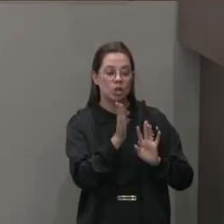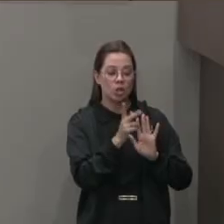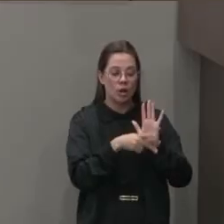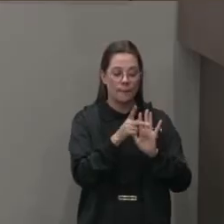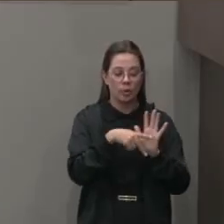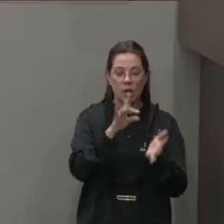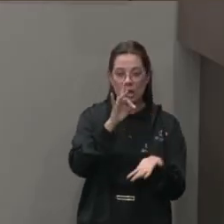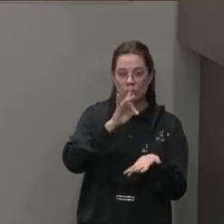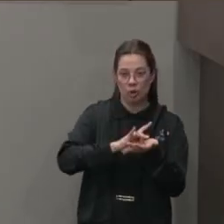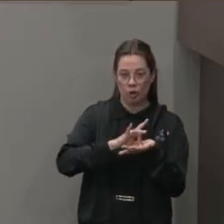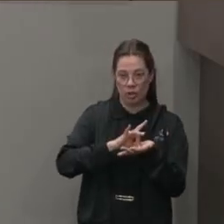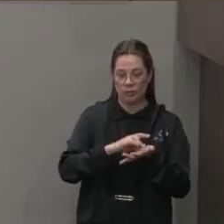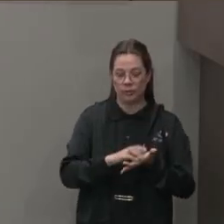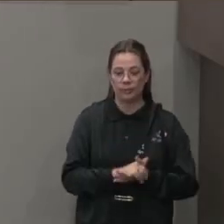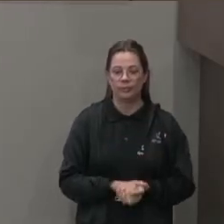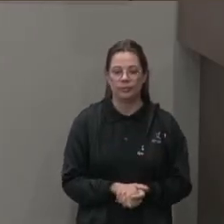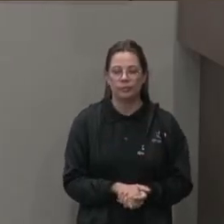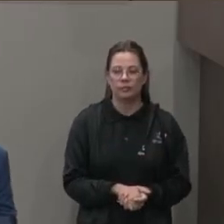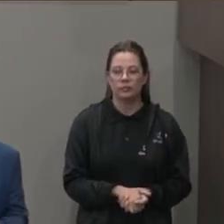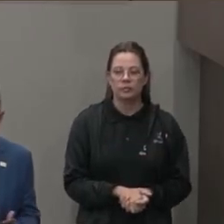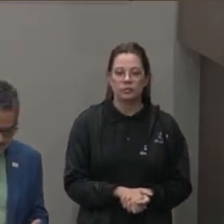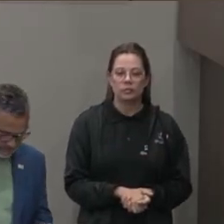original. Muito obrigado, senhor presidente.